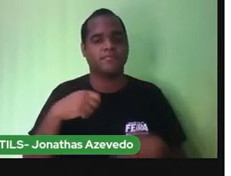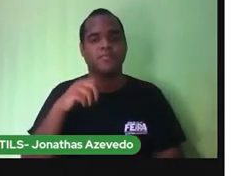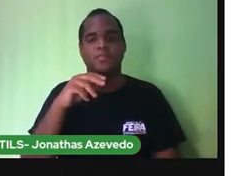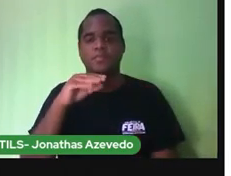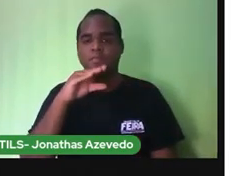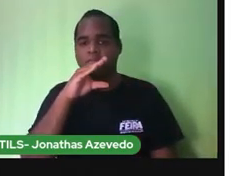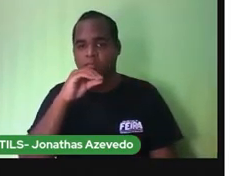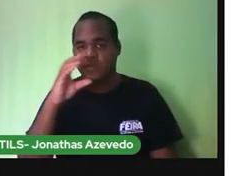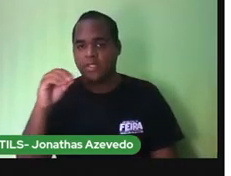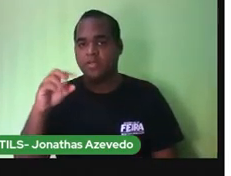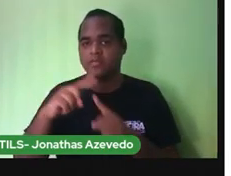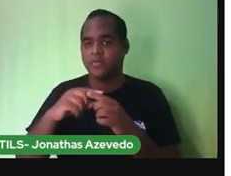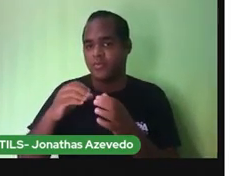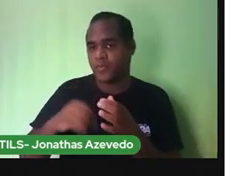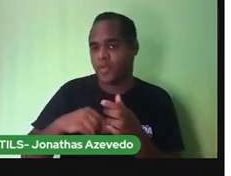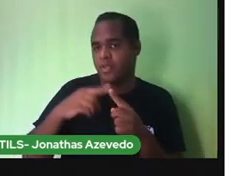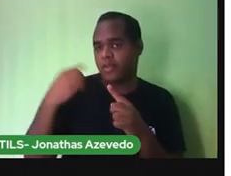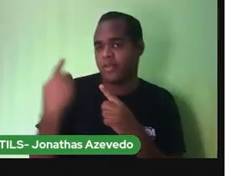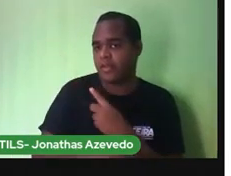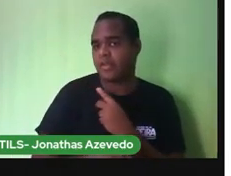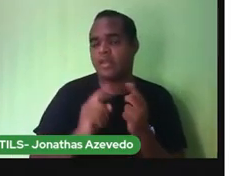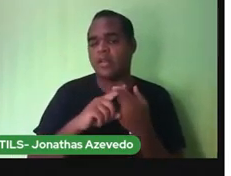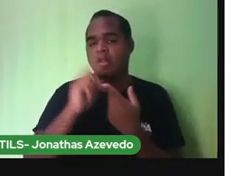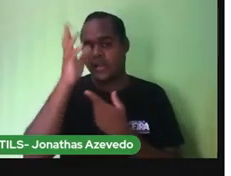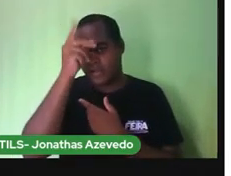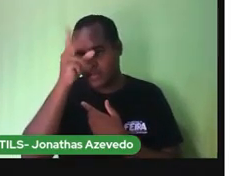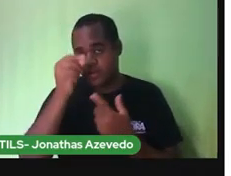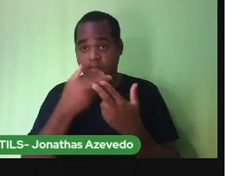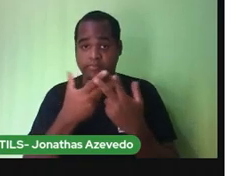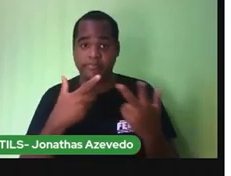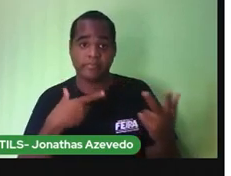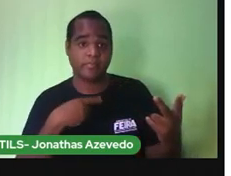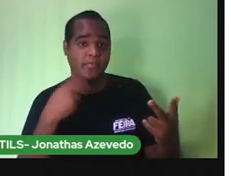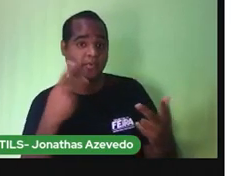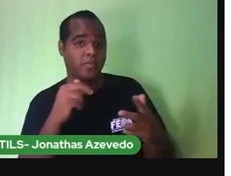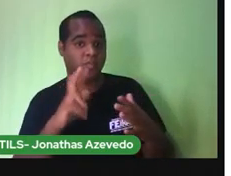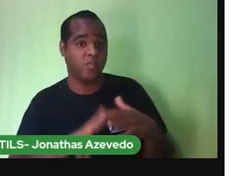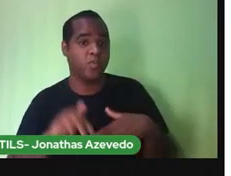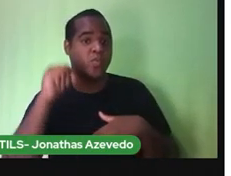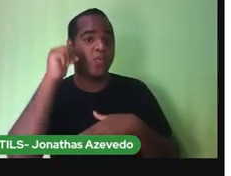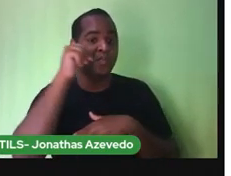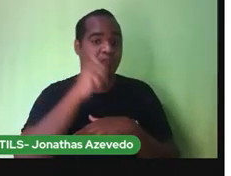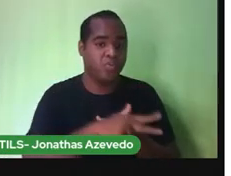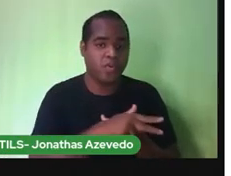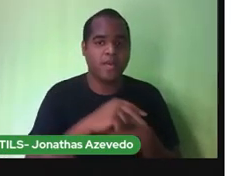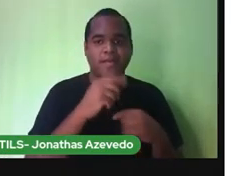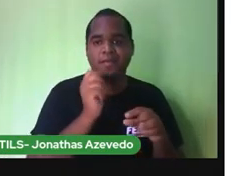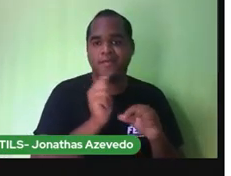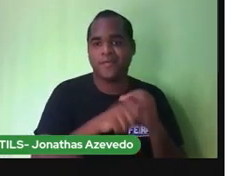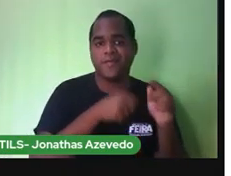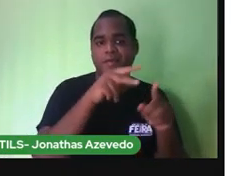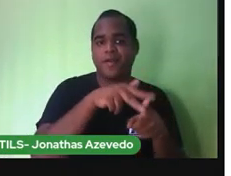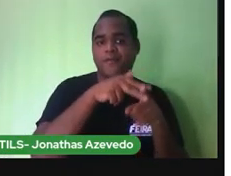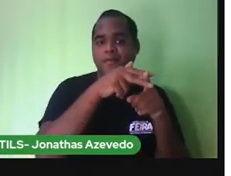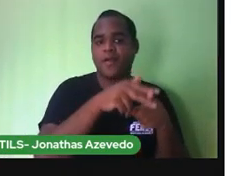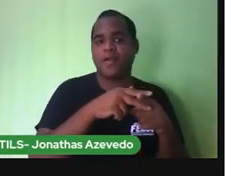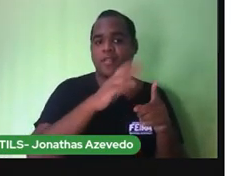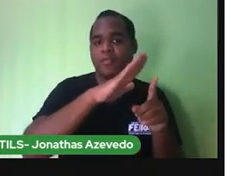pateta pintou o caneco surrou a galinha bateu no marreco pulou do poleiro no pé do cavalo